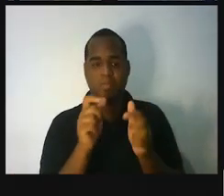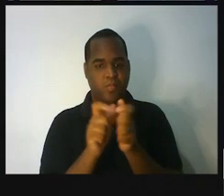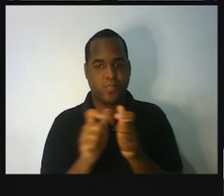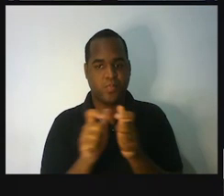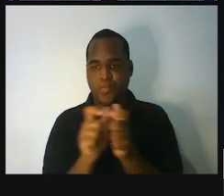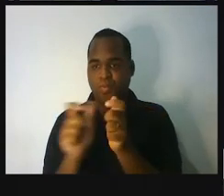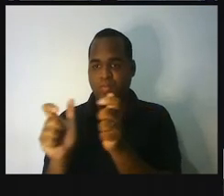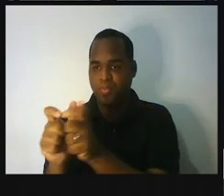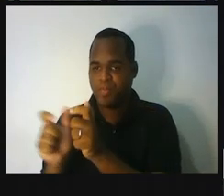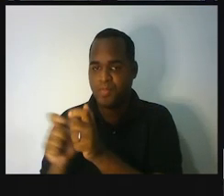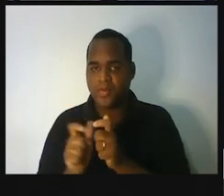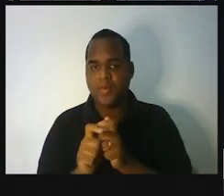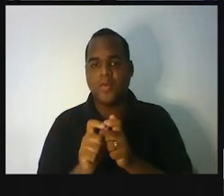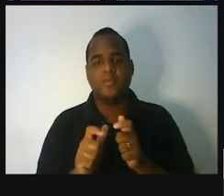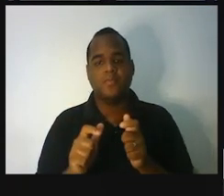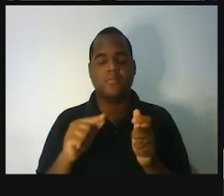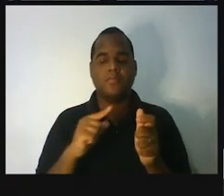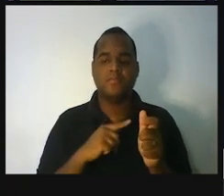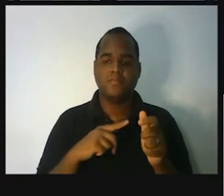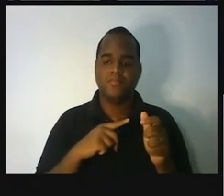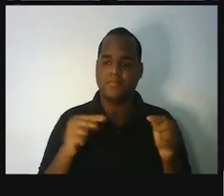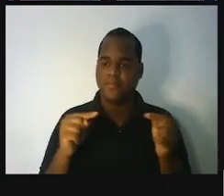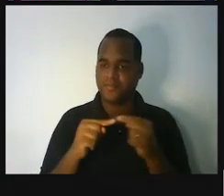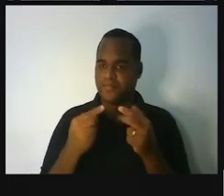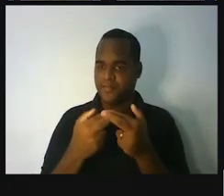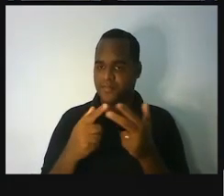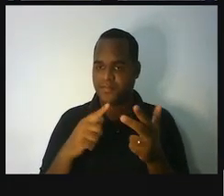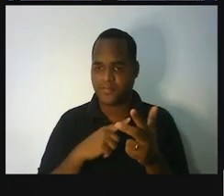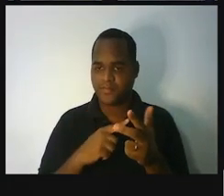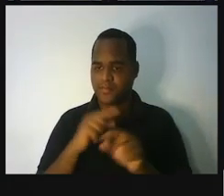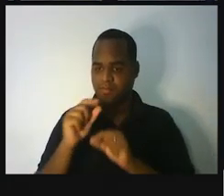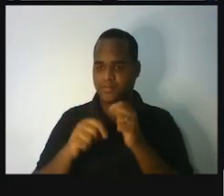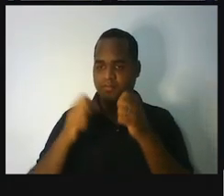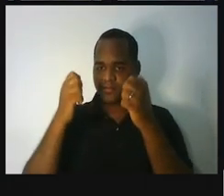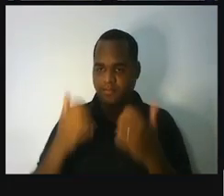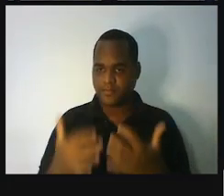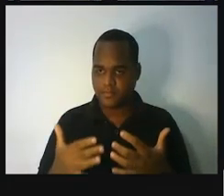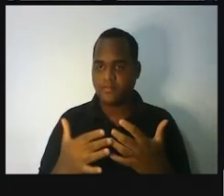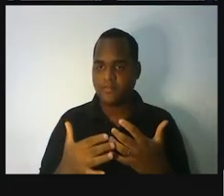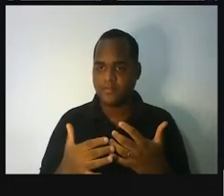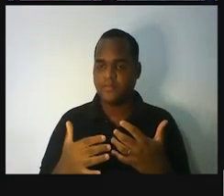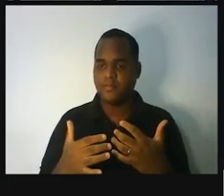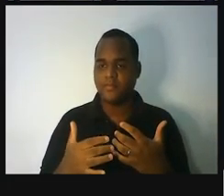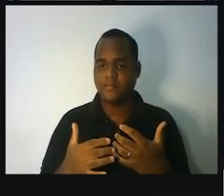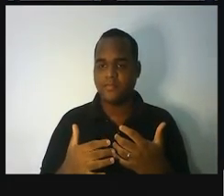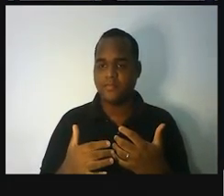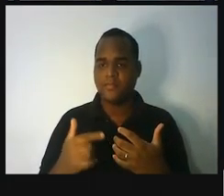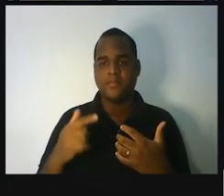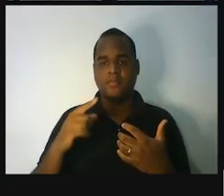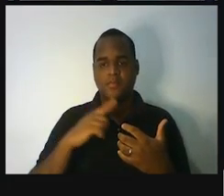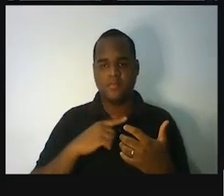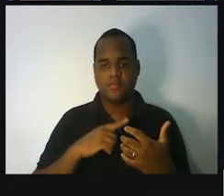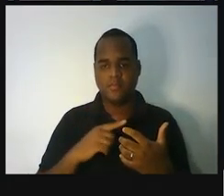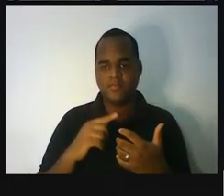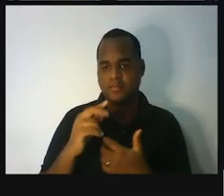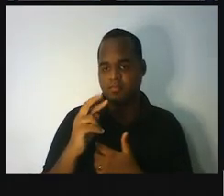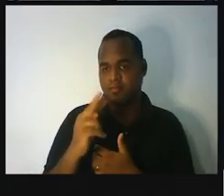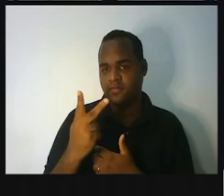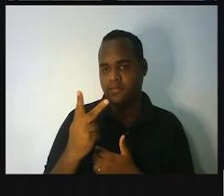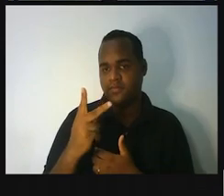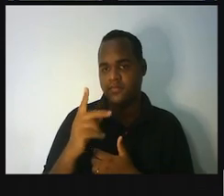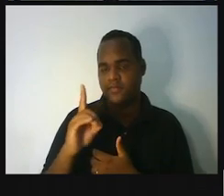bom? Então, ou eu já deixo para você, se você quiser tentar, ao invés de colocar tudo em hectômetro